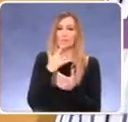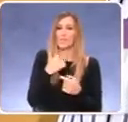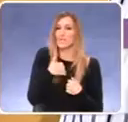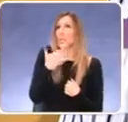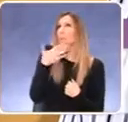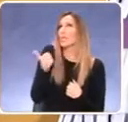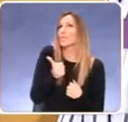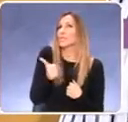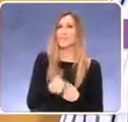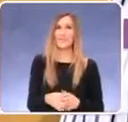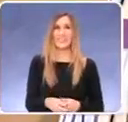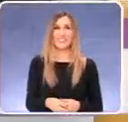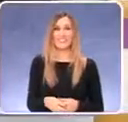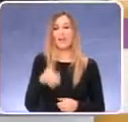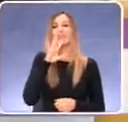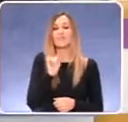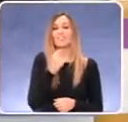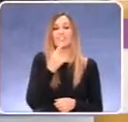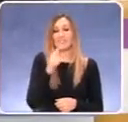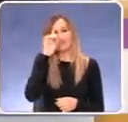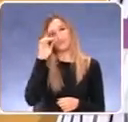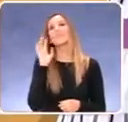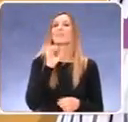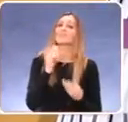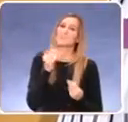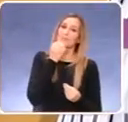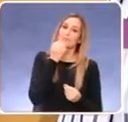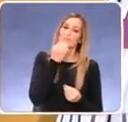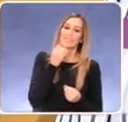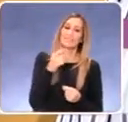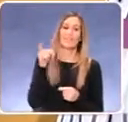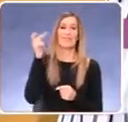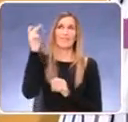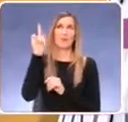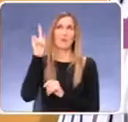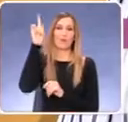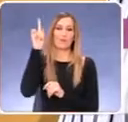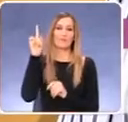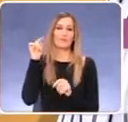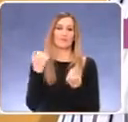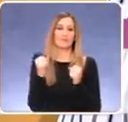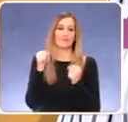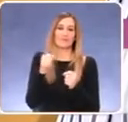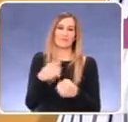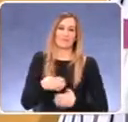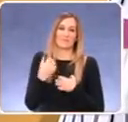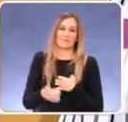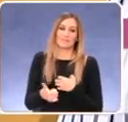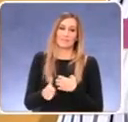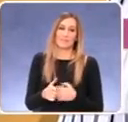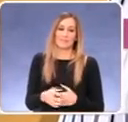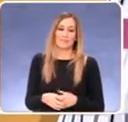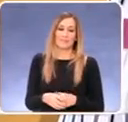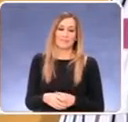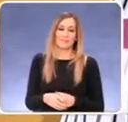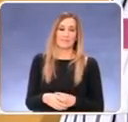Está? E o que é que o filhote diz? O filho está muito contente. Ele ficou lá em cima hoje, não está. Eu estava nervoso, pois eu sei. Maria do